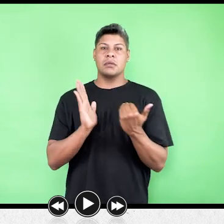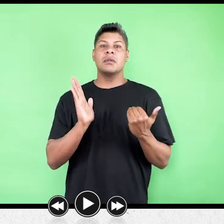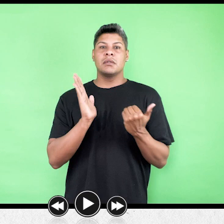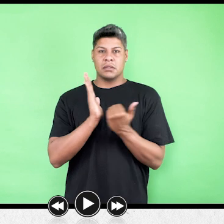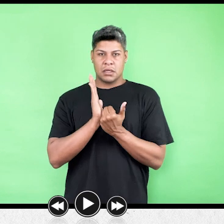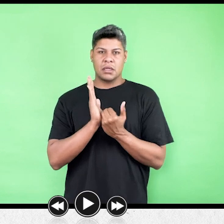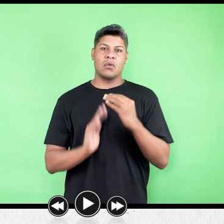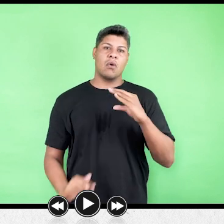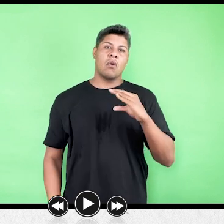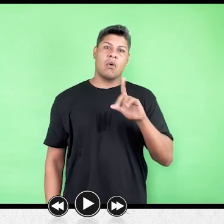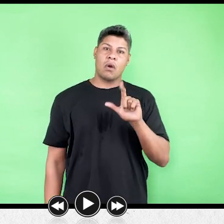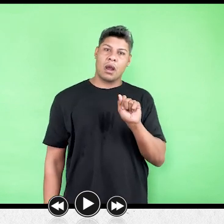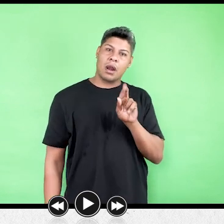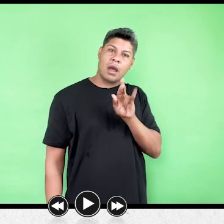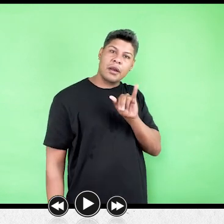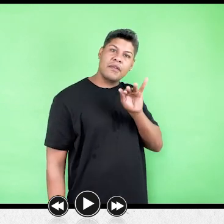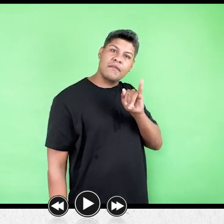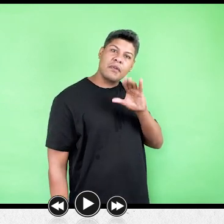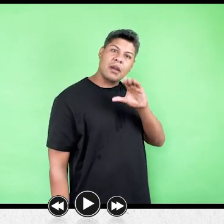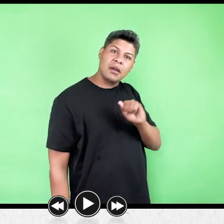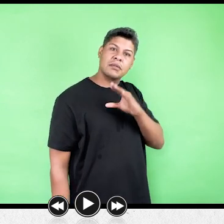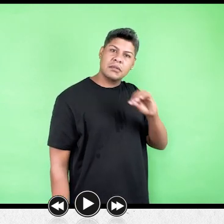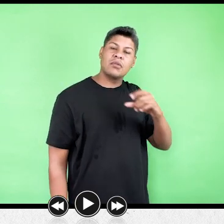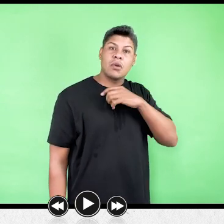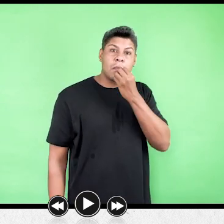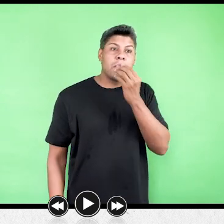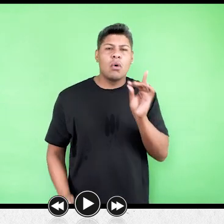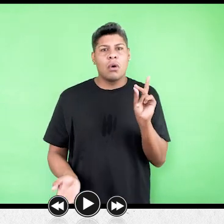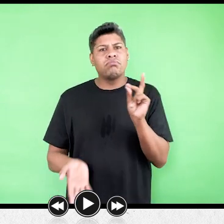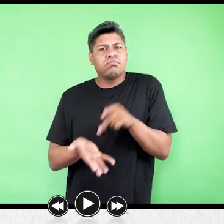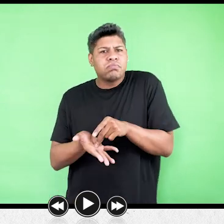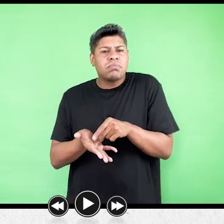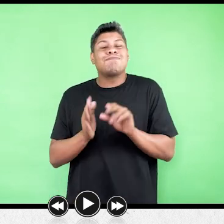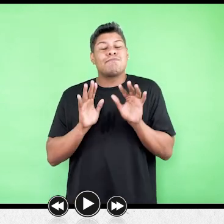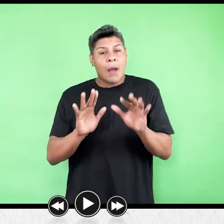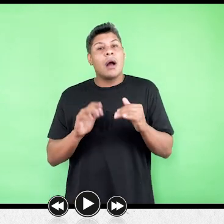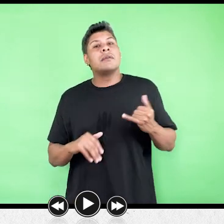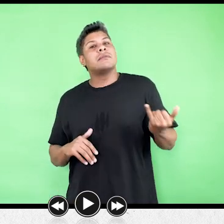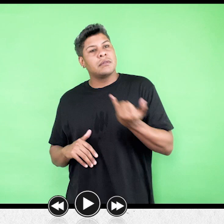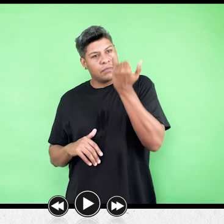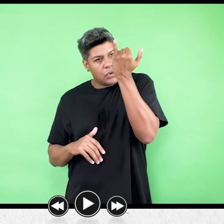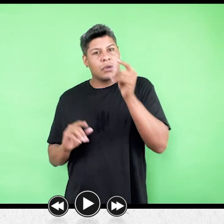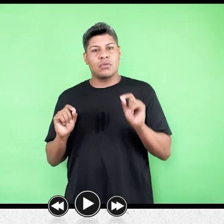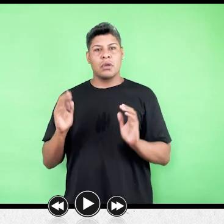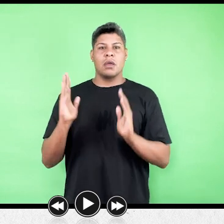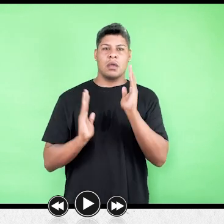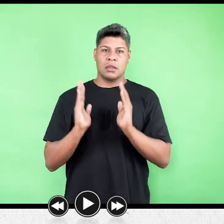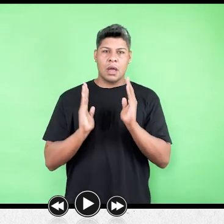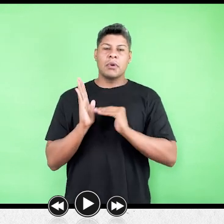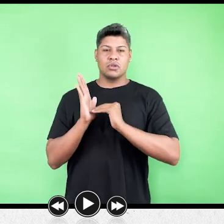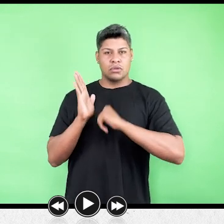de clarificação elas também podem oferecer uma boa eficiência, mas é importante a gente sempre passar por uma etapa de